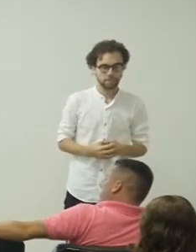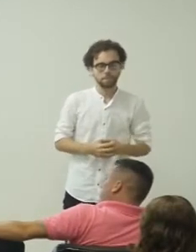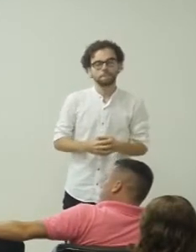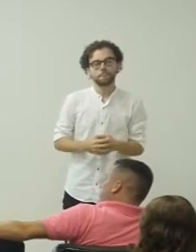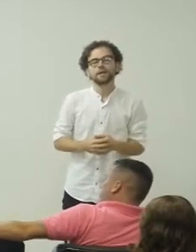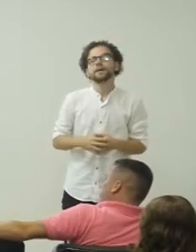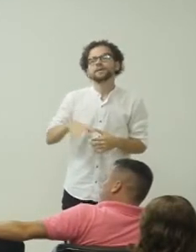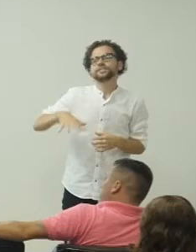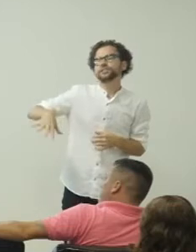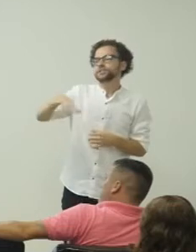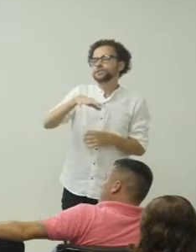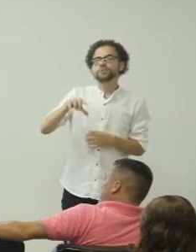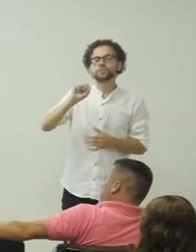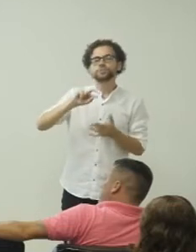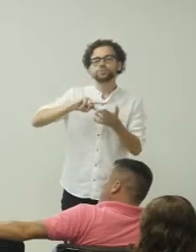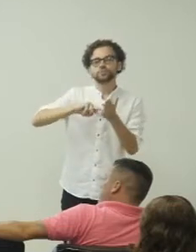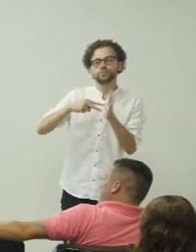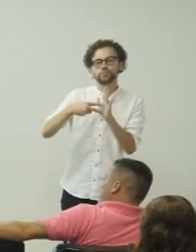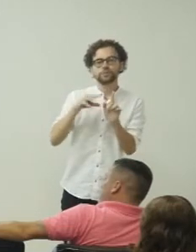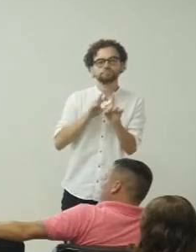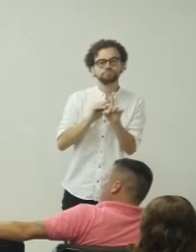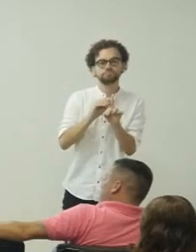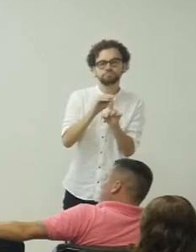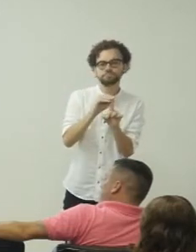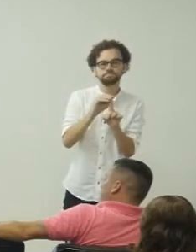Então, de modo geral, o que é o assédio?